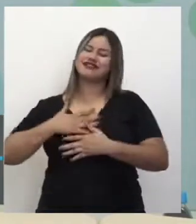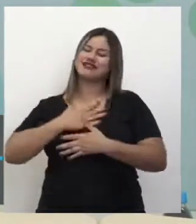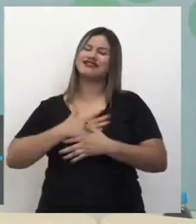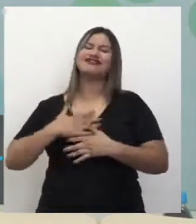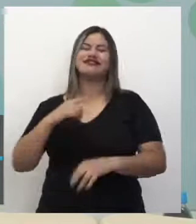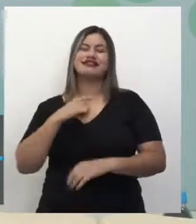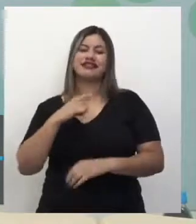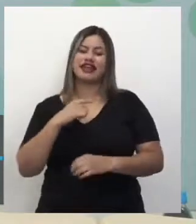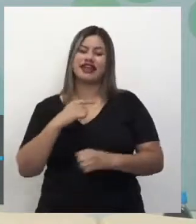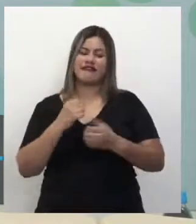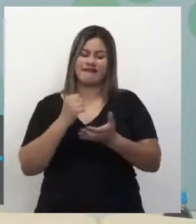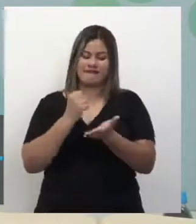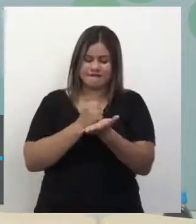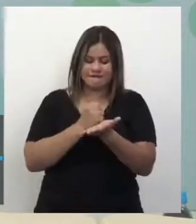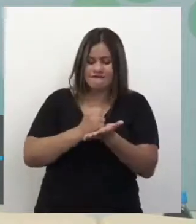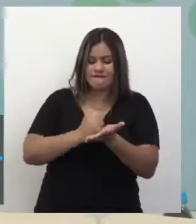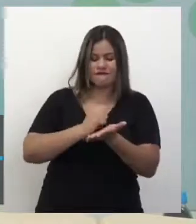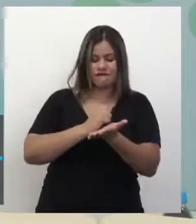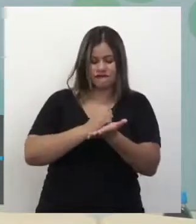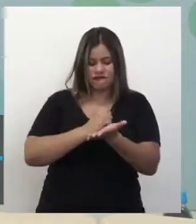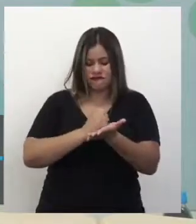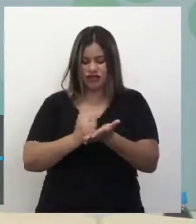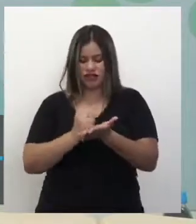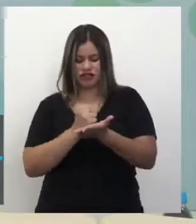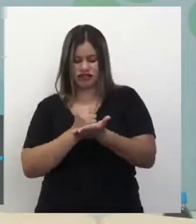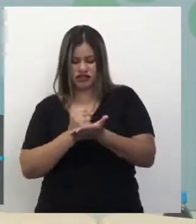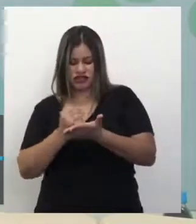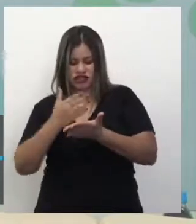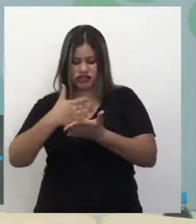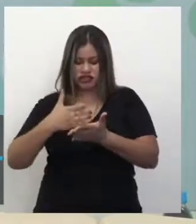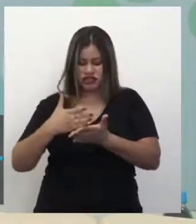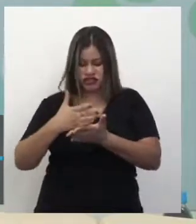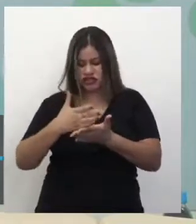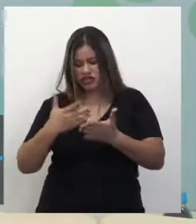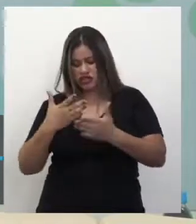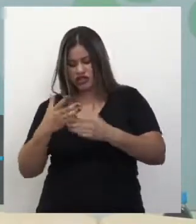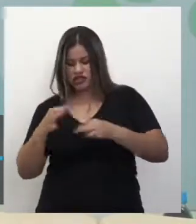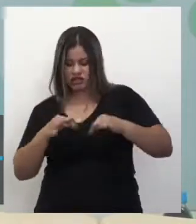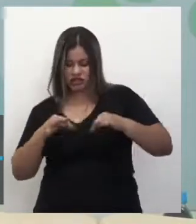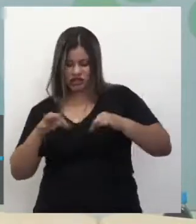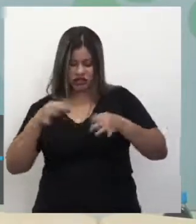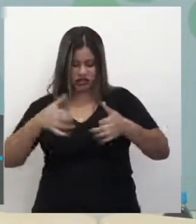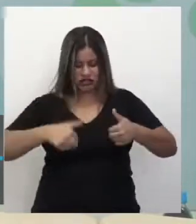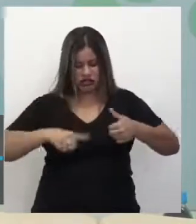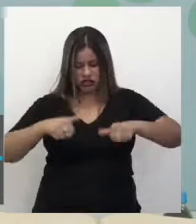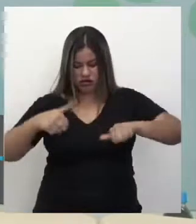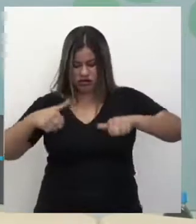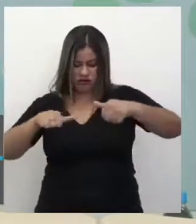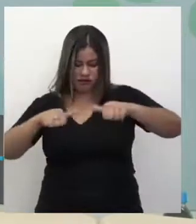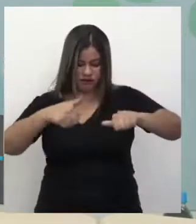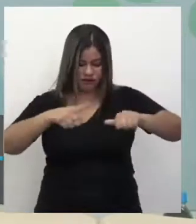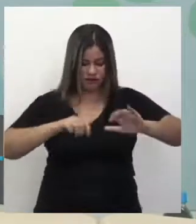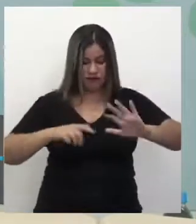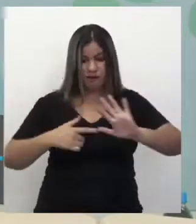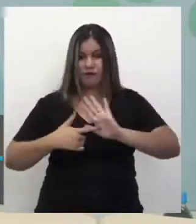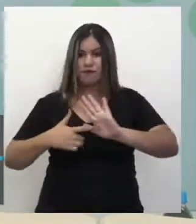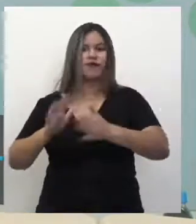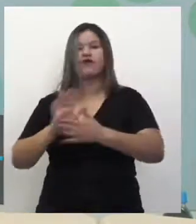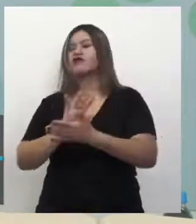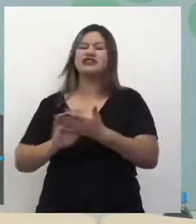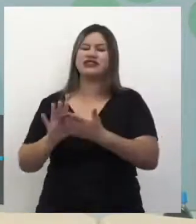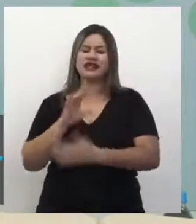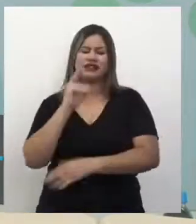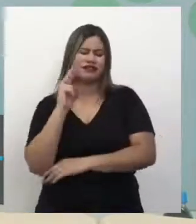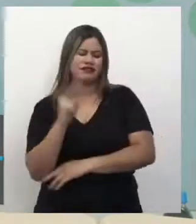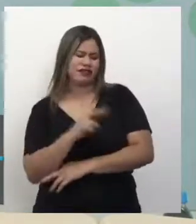E aí a gente vai cortando e fica tudo do avesso, né? A fita, aí você vai colando, não aparece nada ali, né? Porque você vê um monte